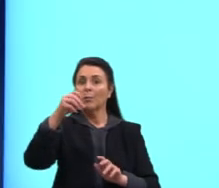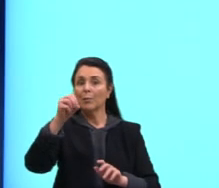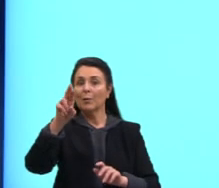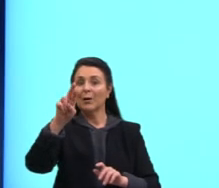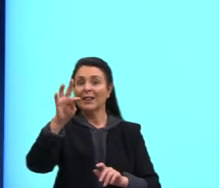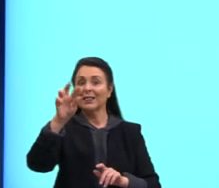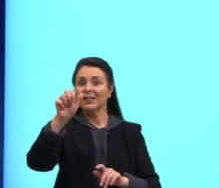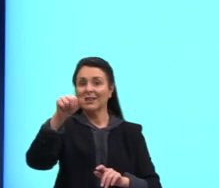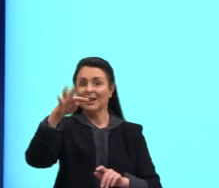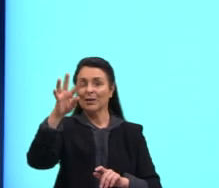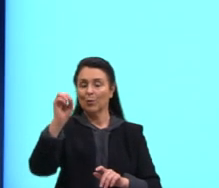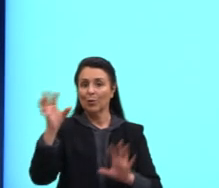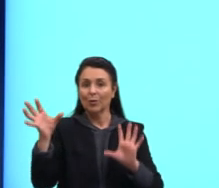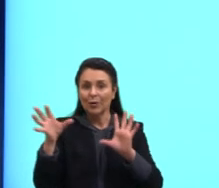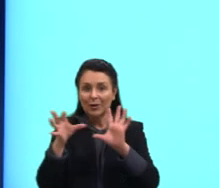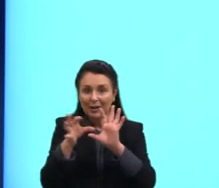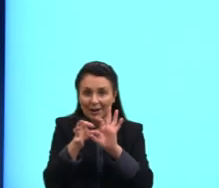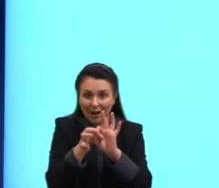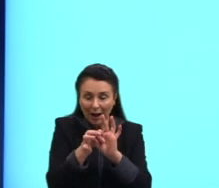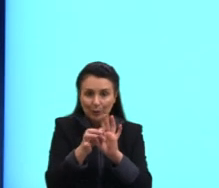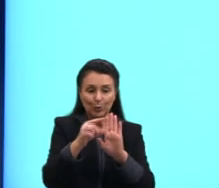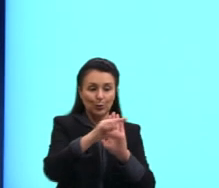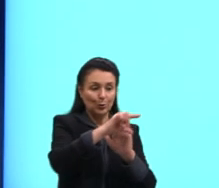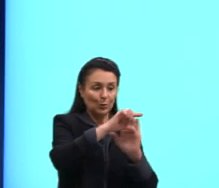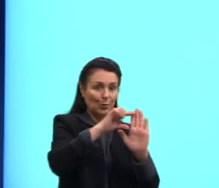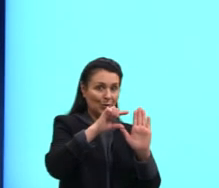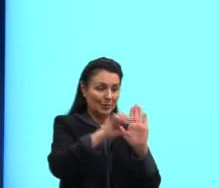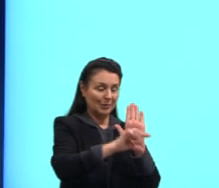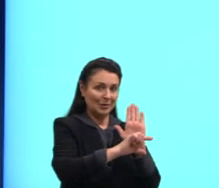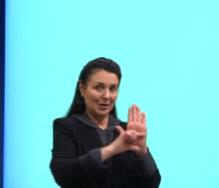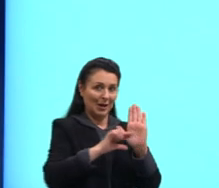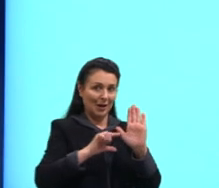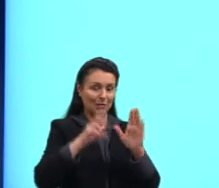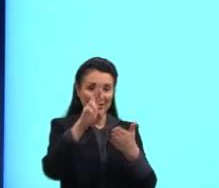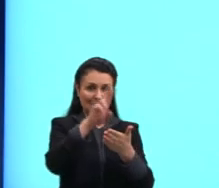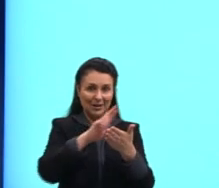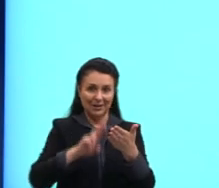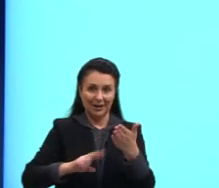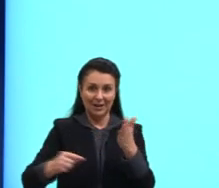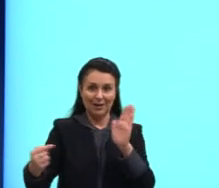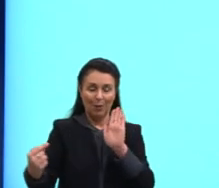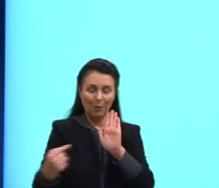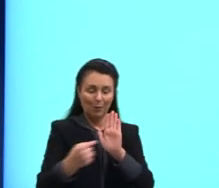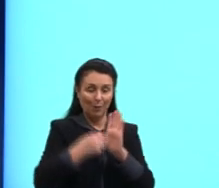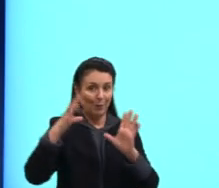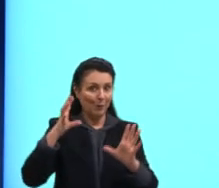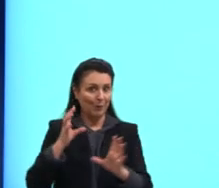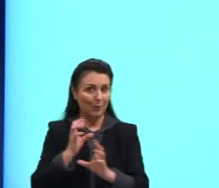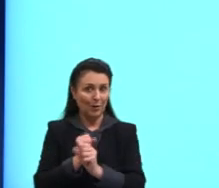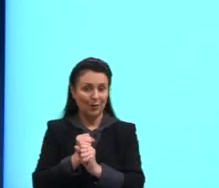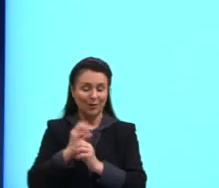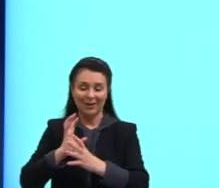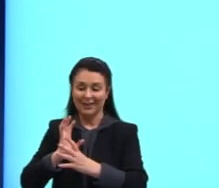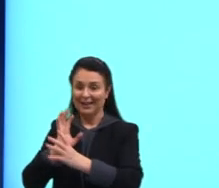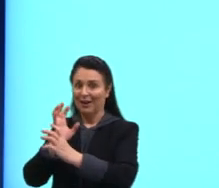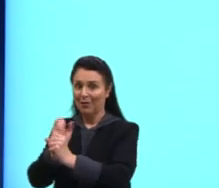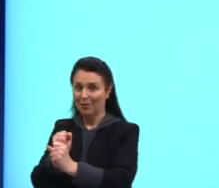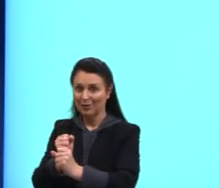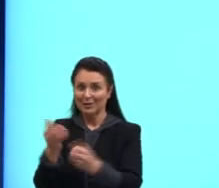as coisas interligadas além dos parágrafos na minha redação nota 1.000 na conclusão portanto